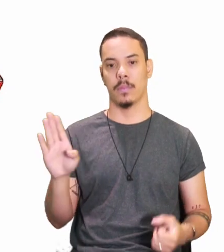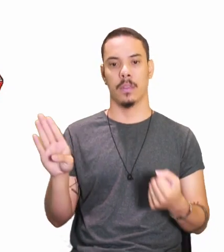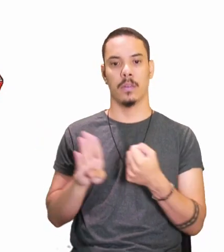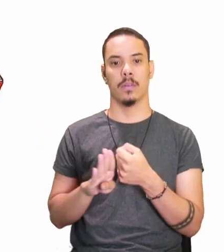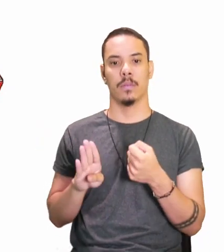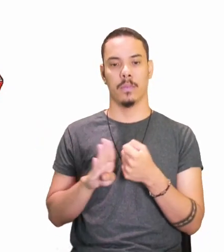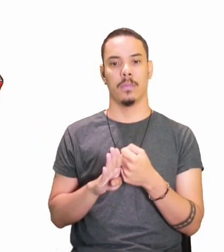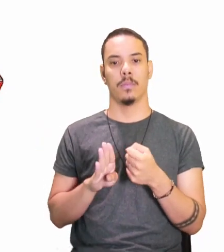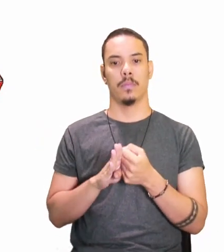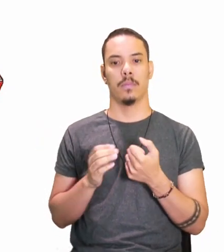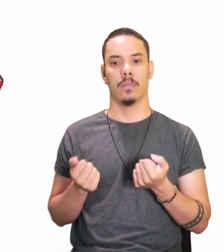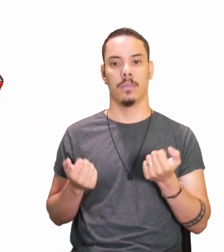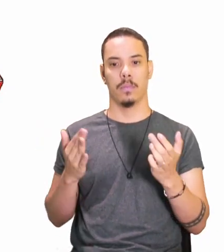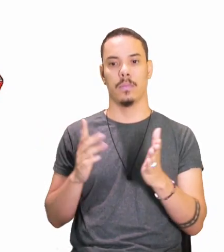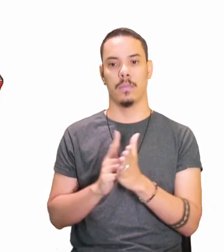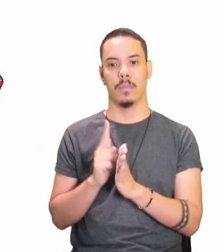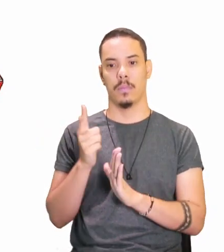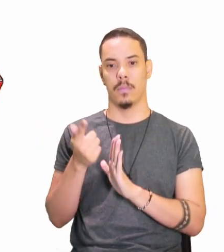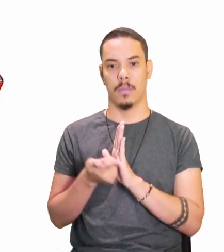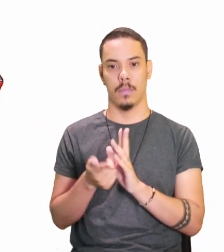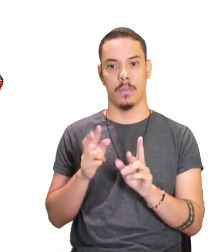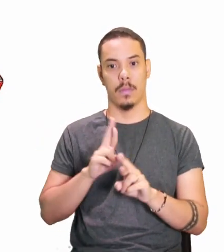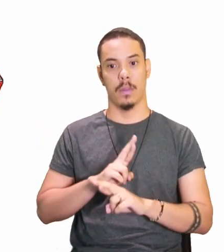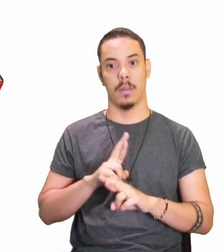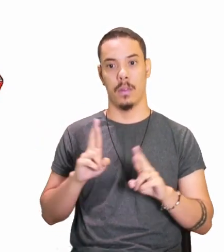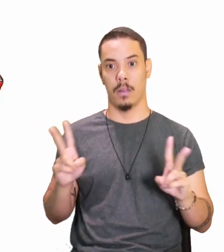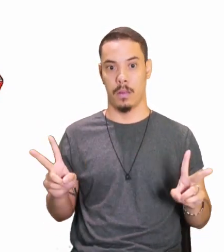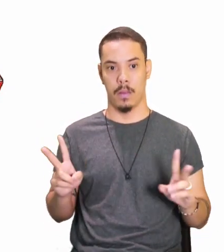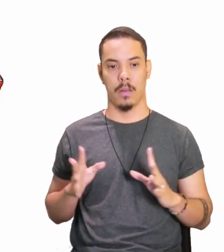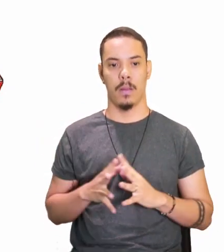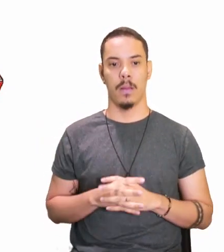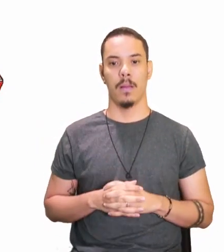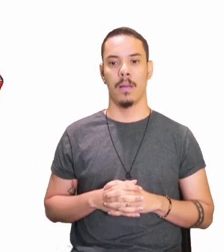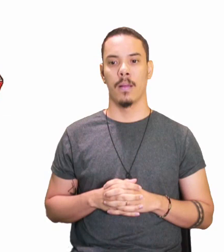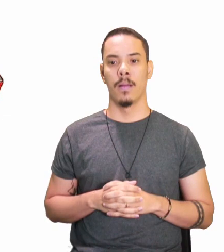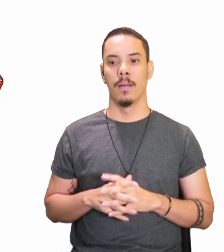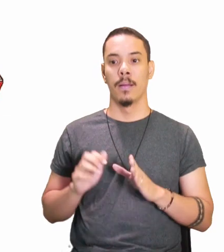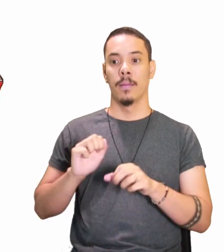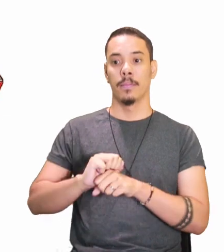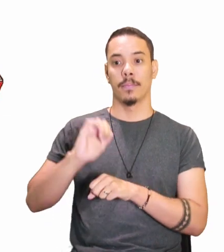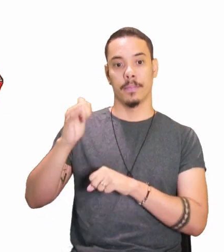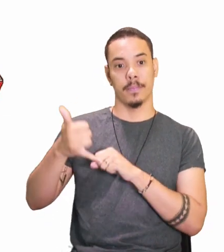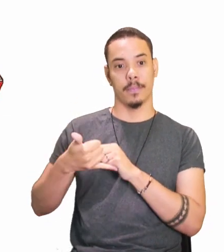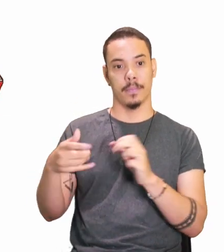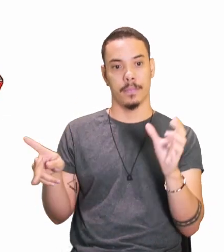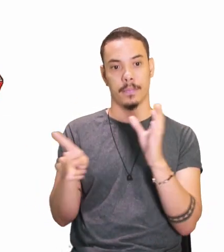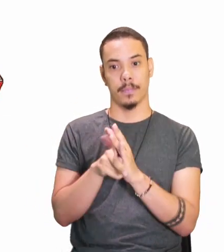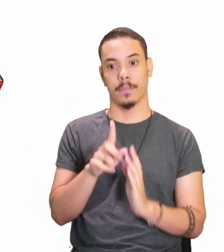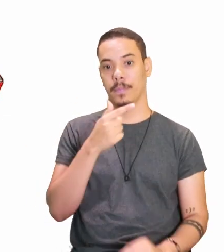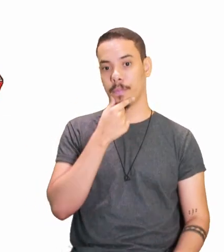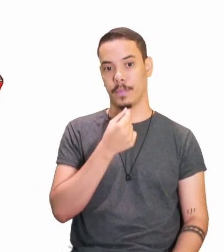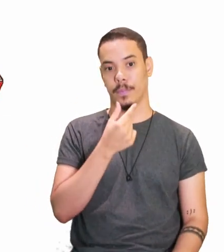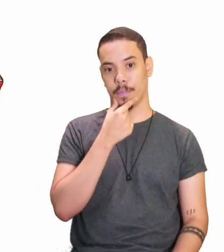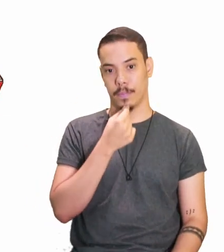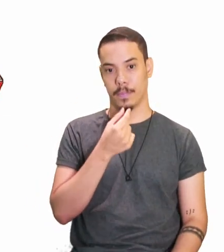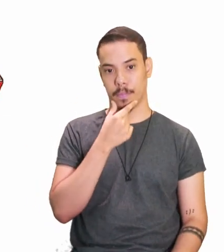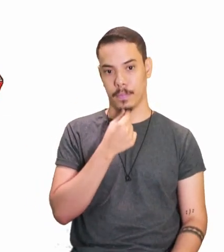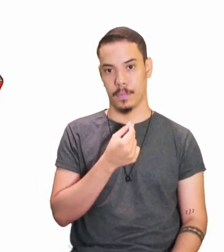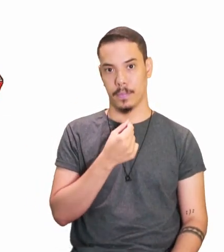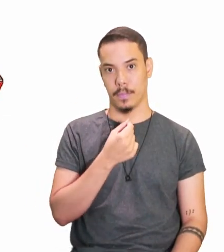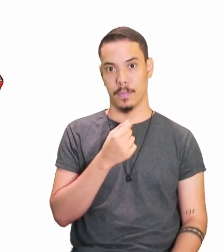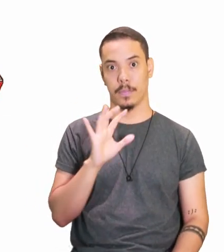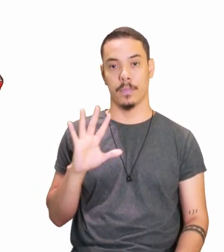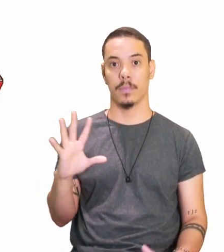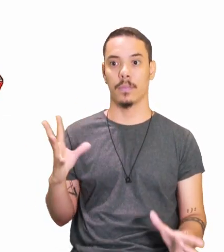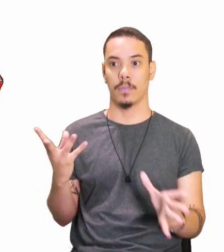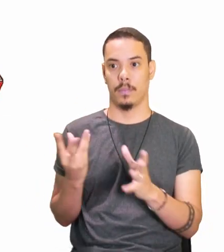os substantivos forem de gêneros diferentes, o adjetivo irá para o masculino